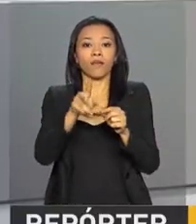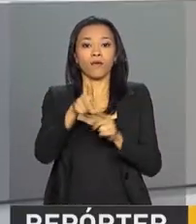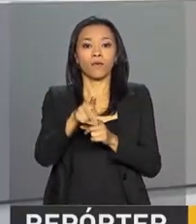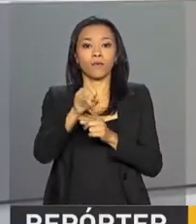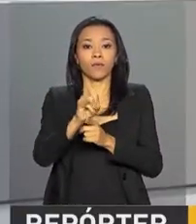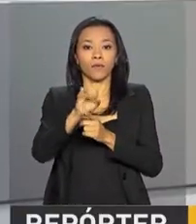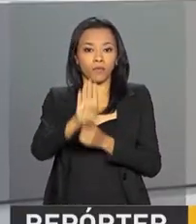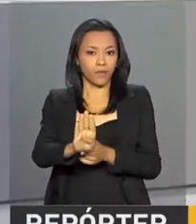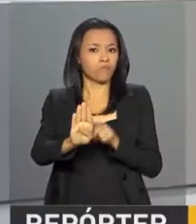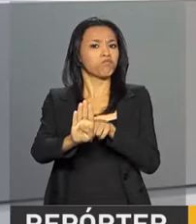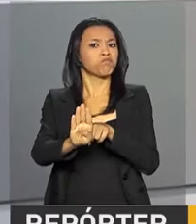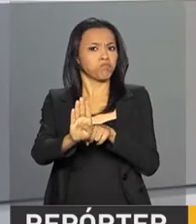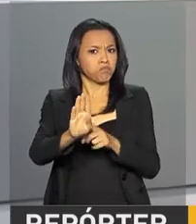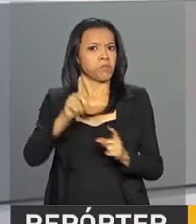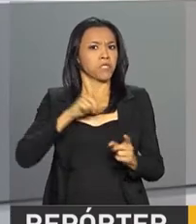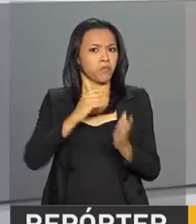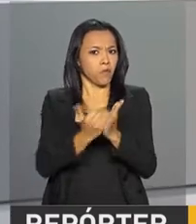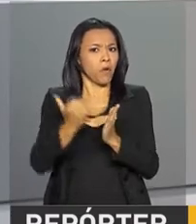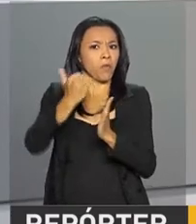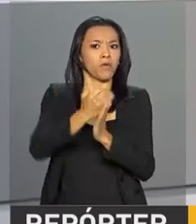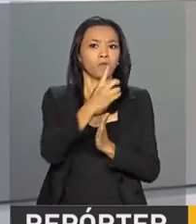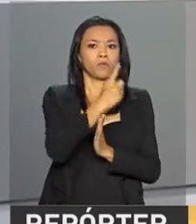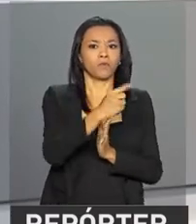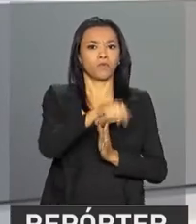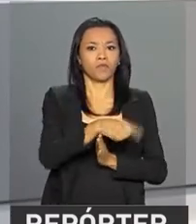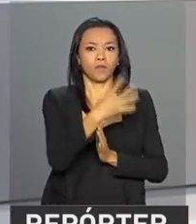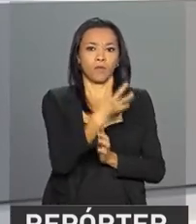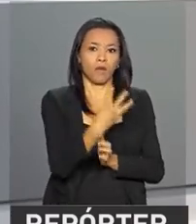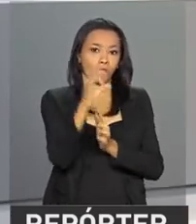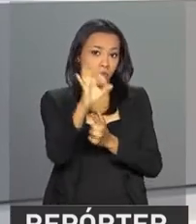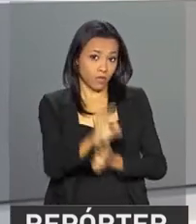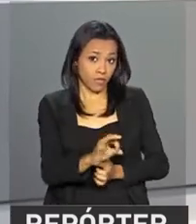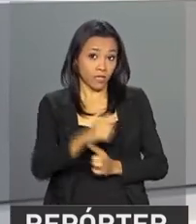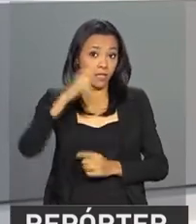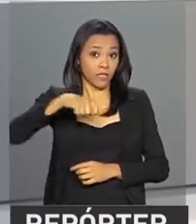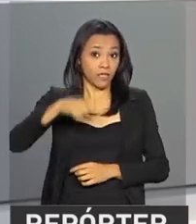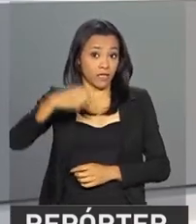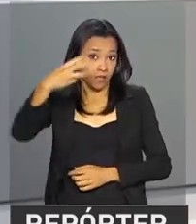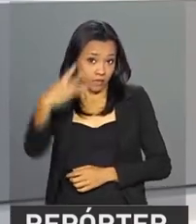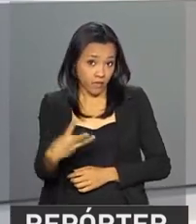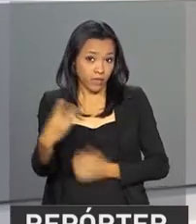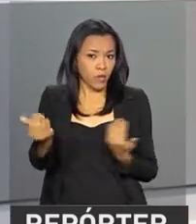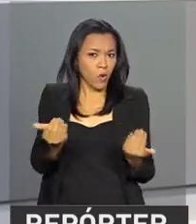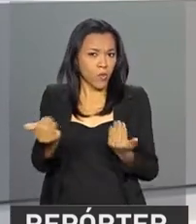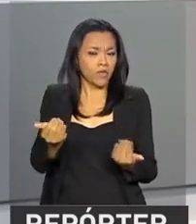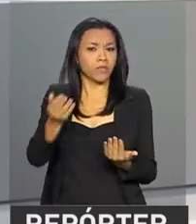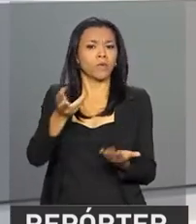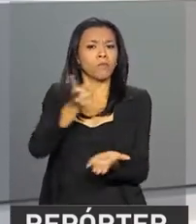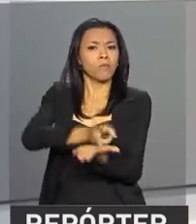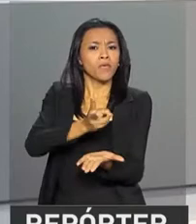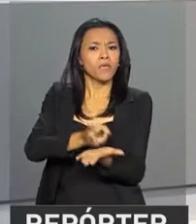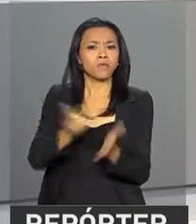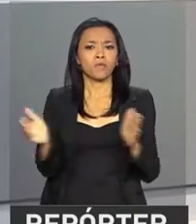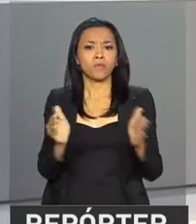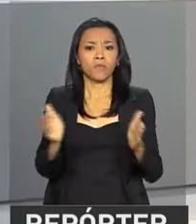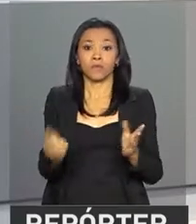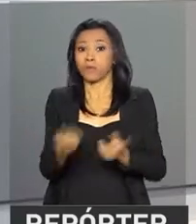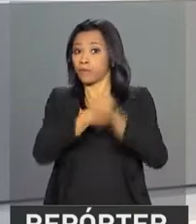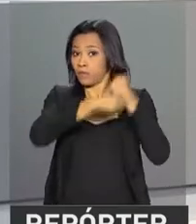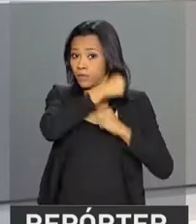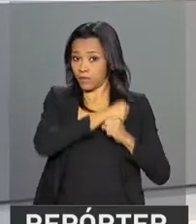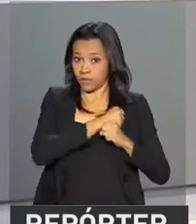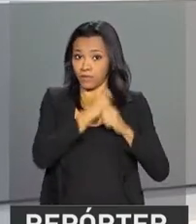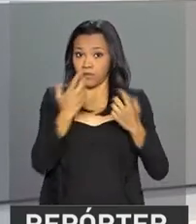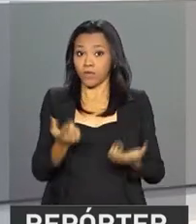pib registrou um aumento de 1,4 por cento no terceiro trimestre em comparação ao mesmo período do ano passado os